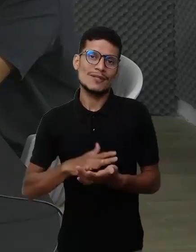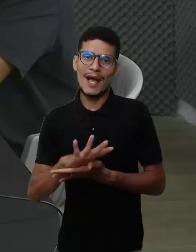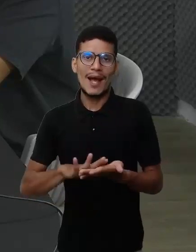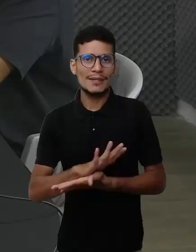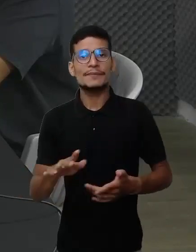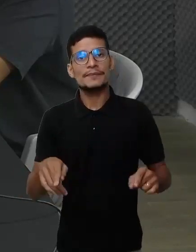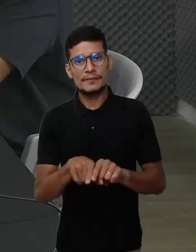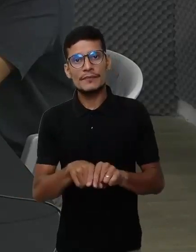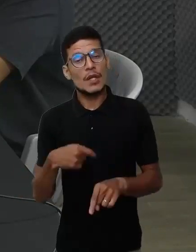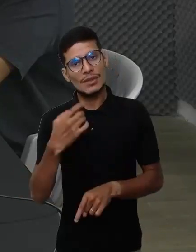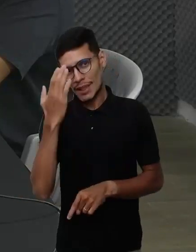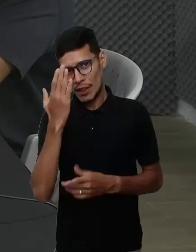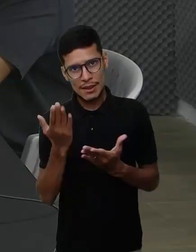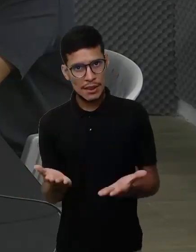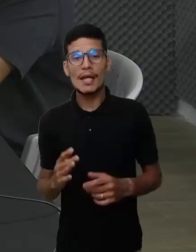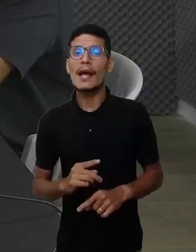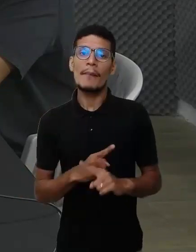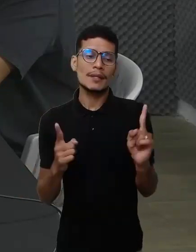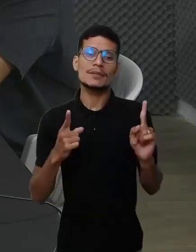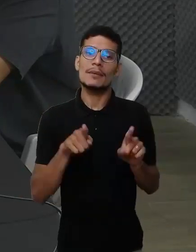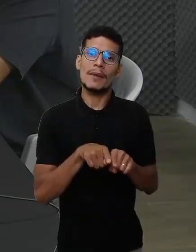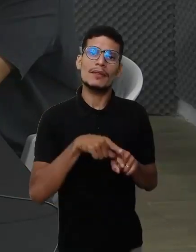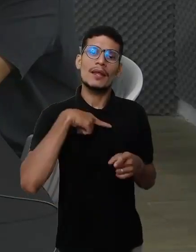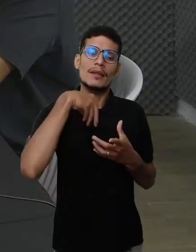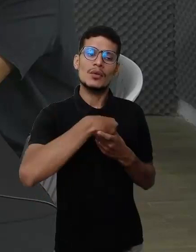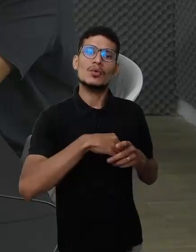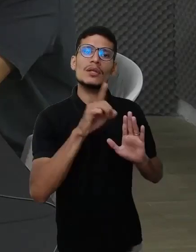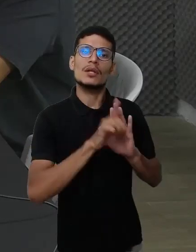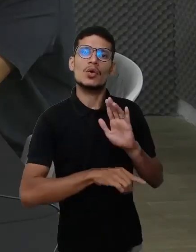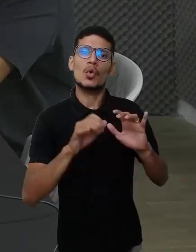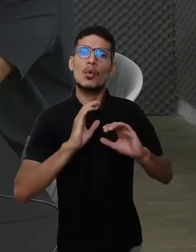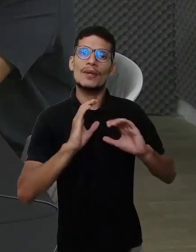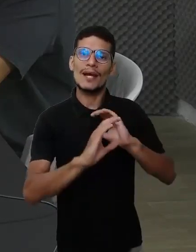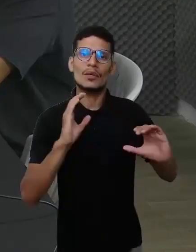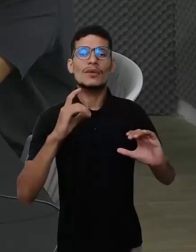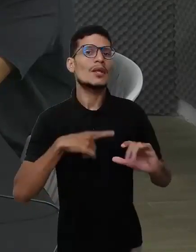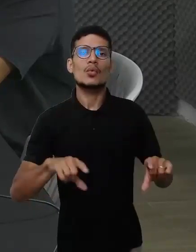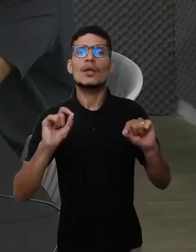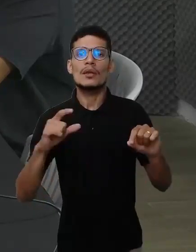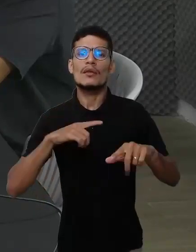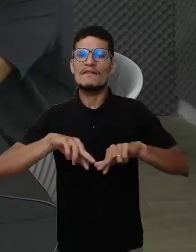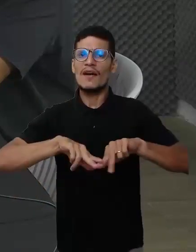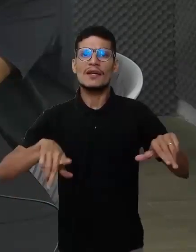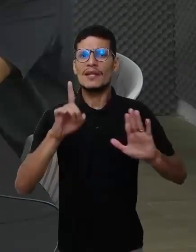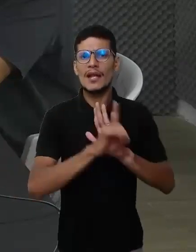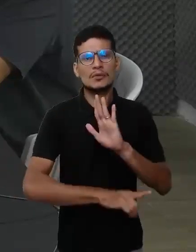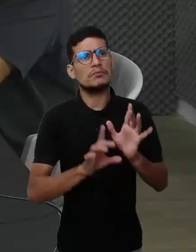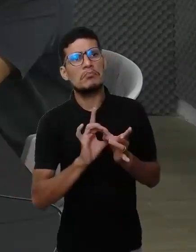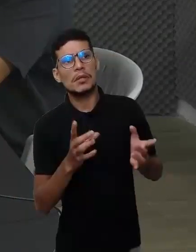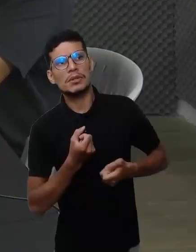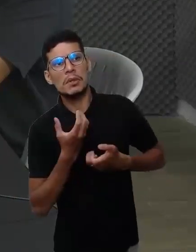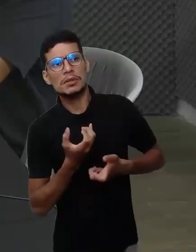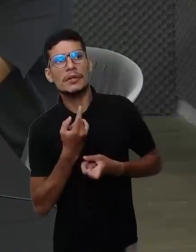assim. Dentro disso, existe o direito à comunicação, em que são incluídos vários direitos. A liberdade de expressão,